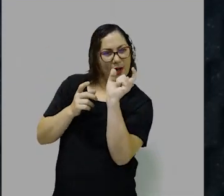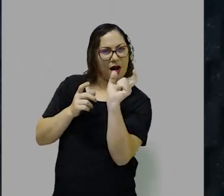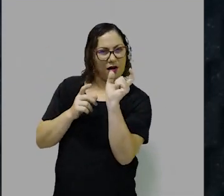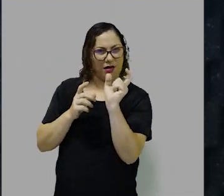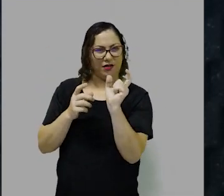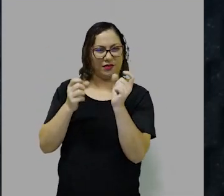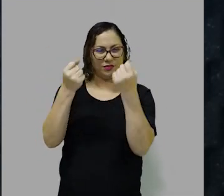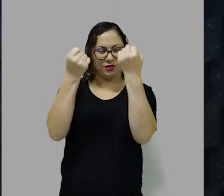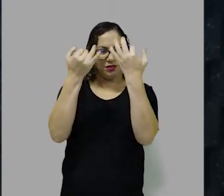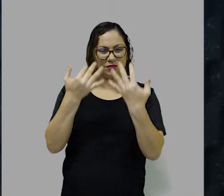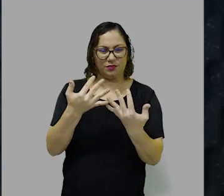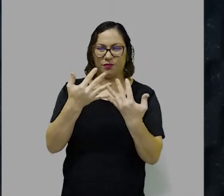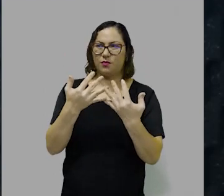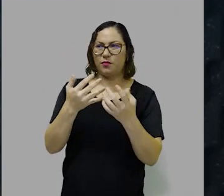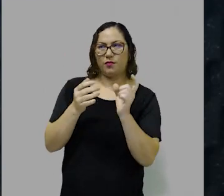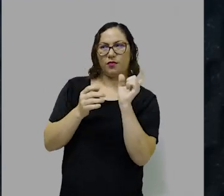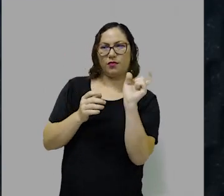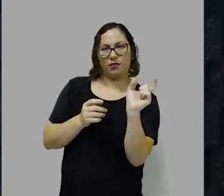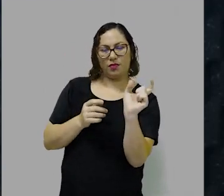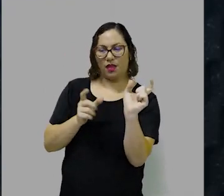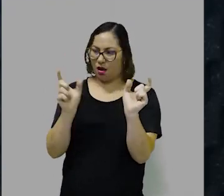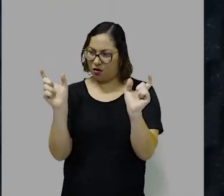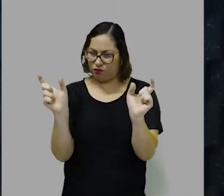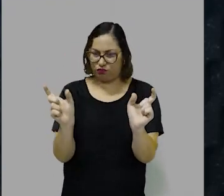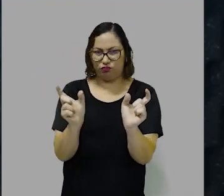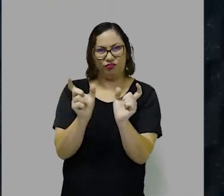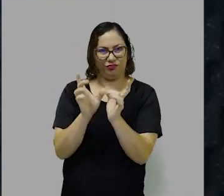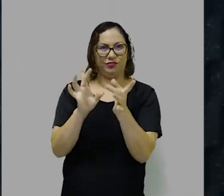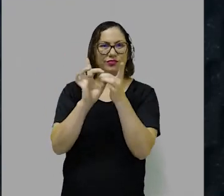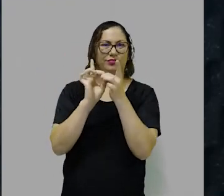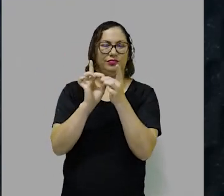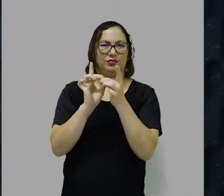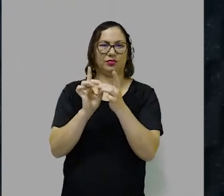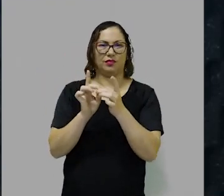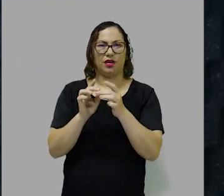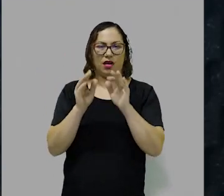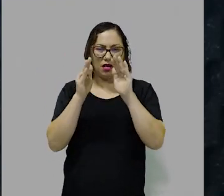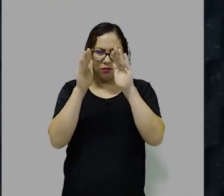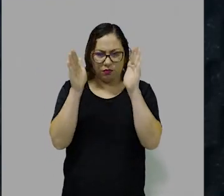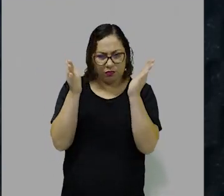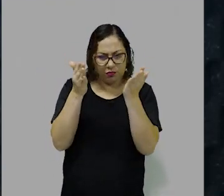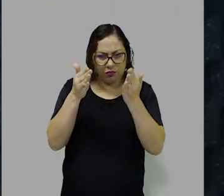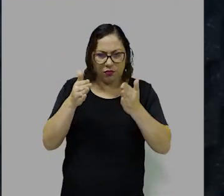definir as duas estruturas, design.